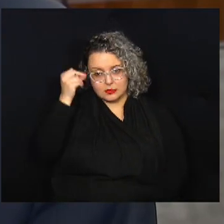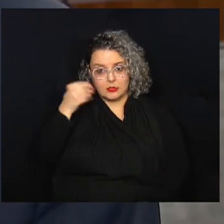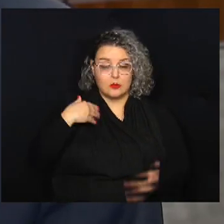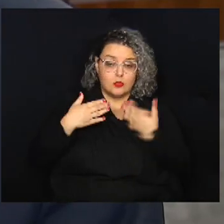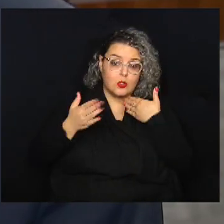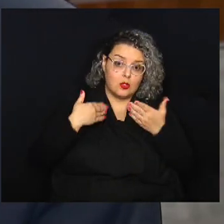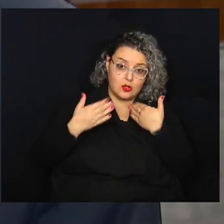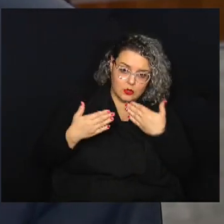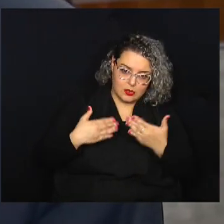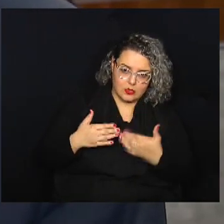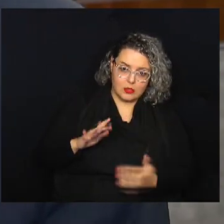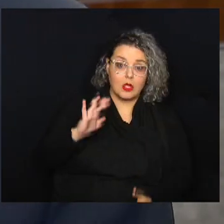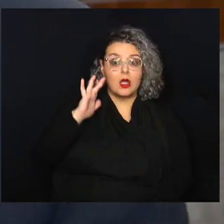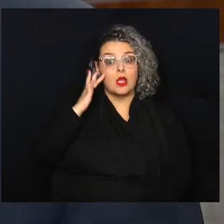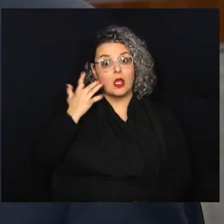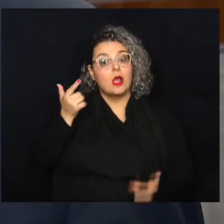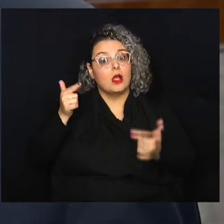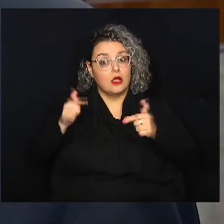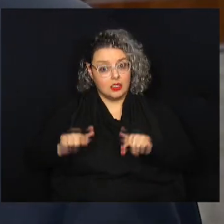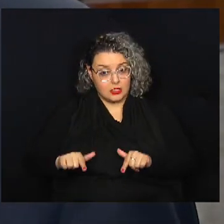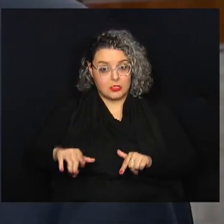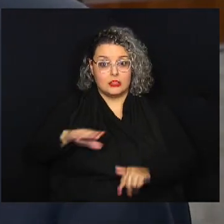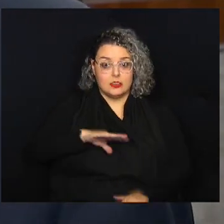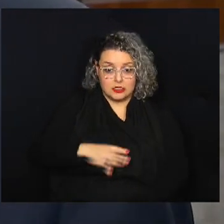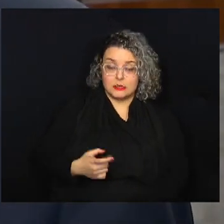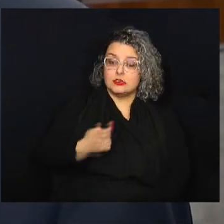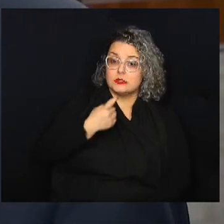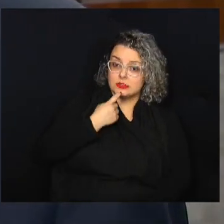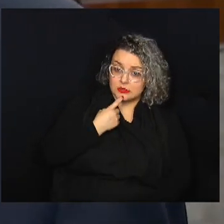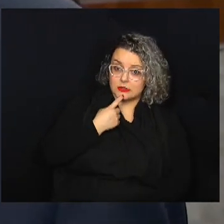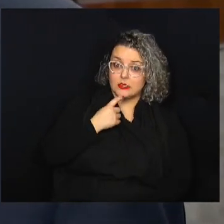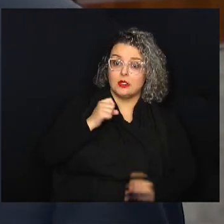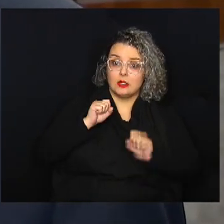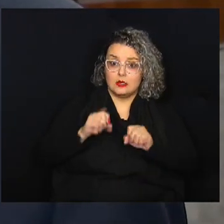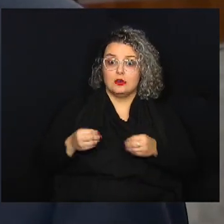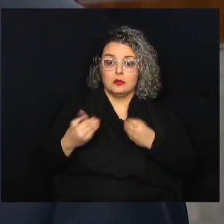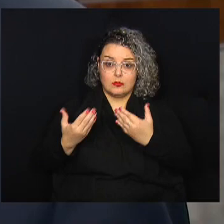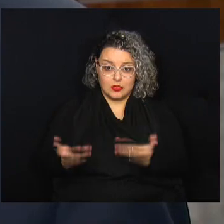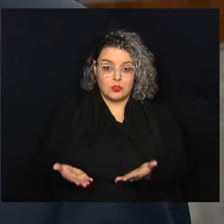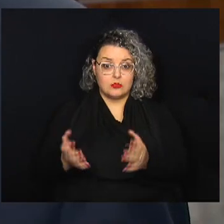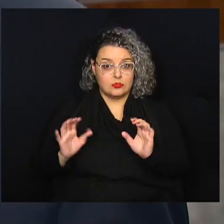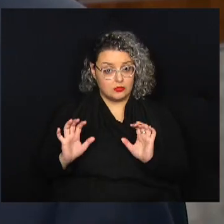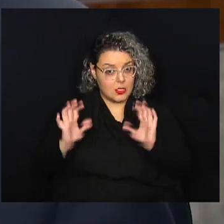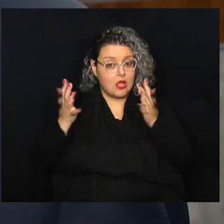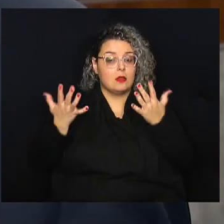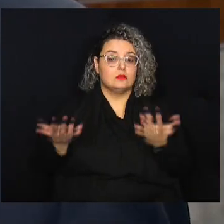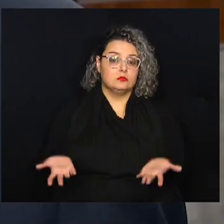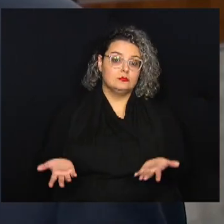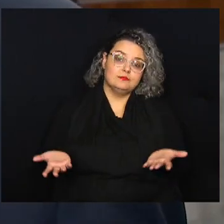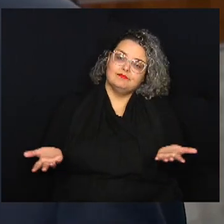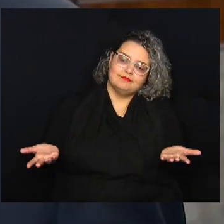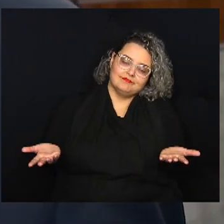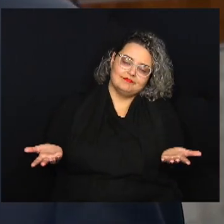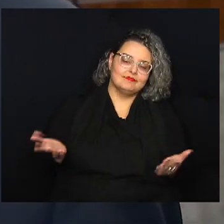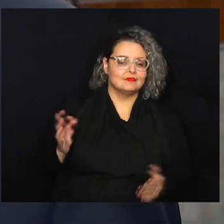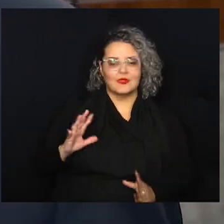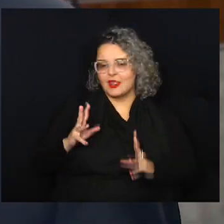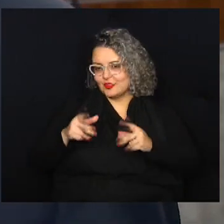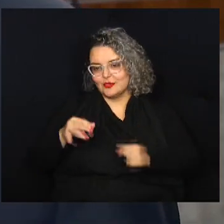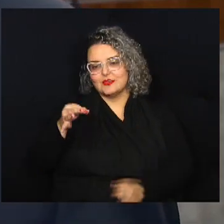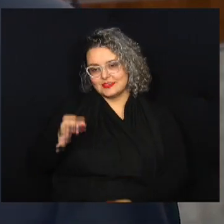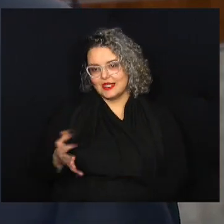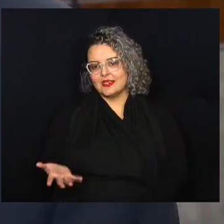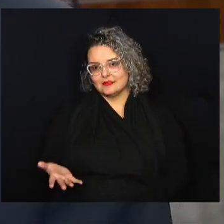com o prefeito, achar esse espaço na cidade de Campinas, onde a gente proporcionar esse evento, e aí eu acho que está tudo certo. Eu